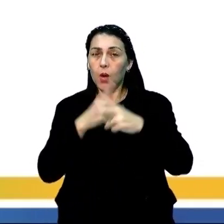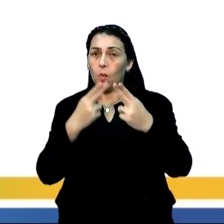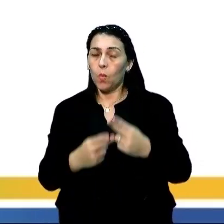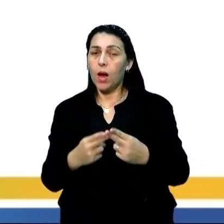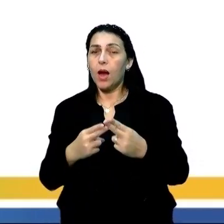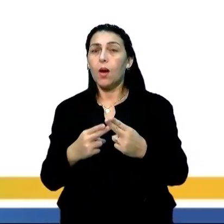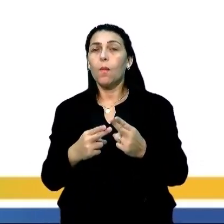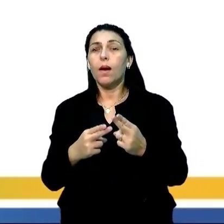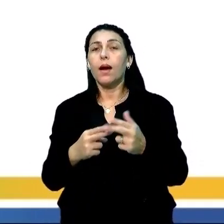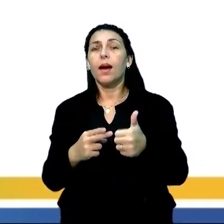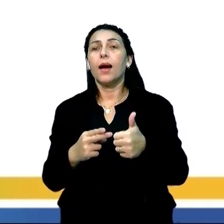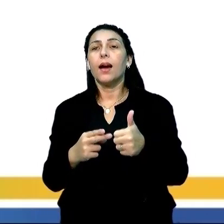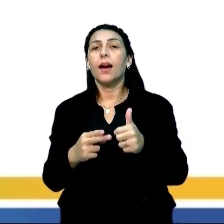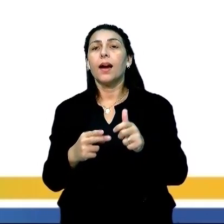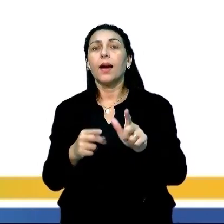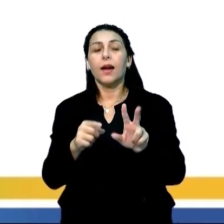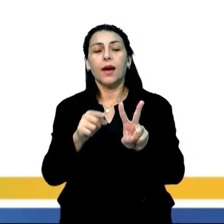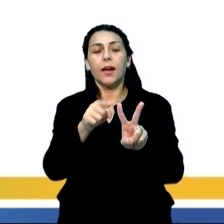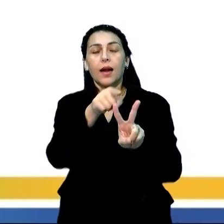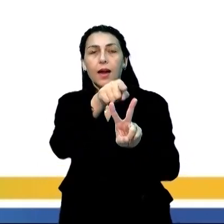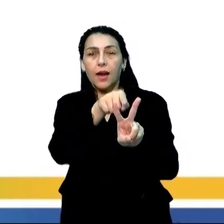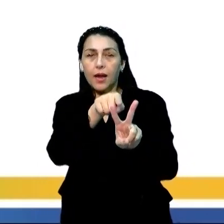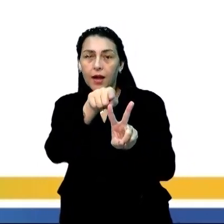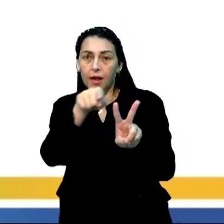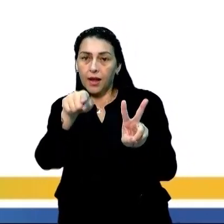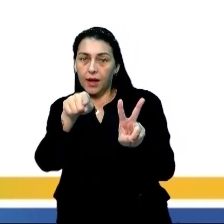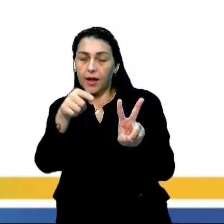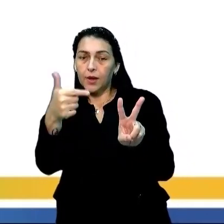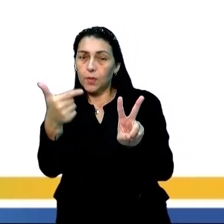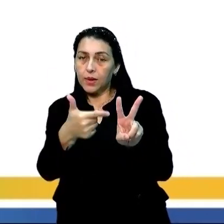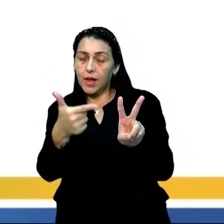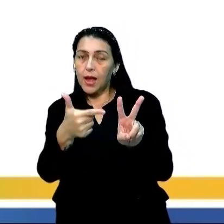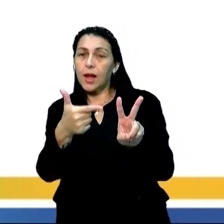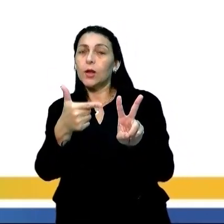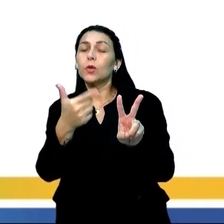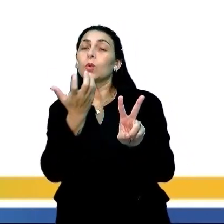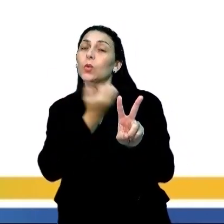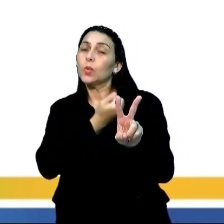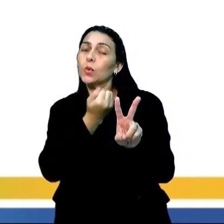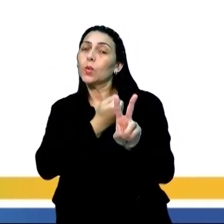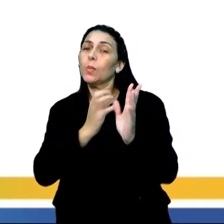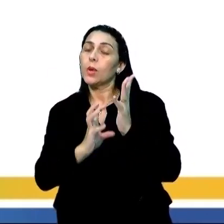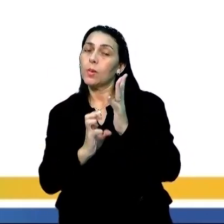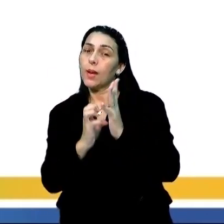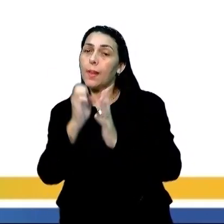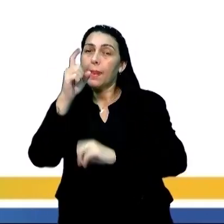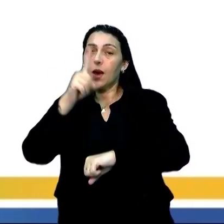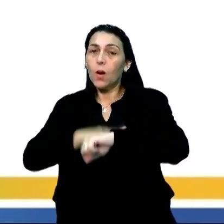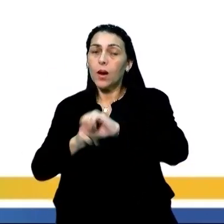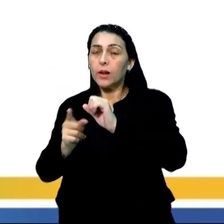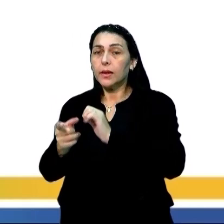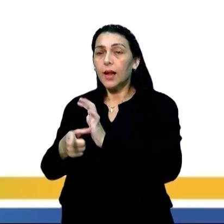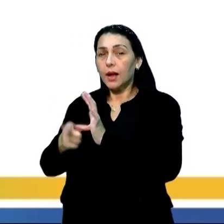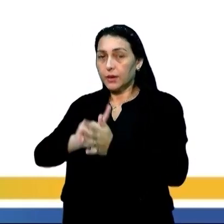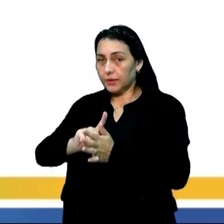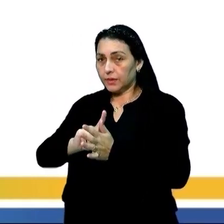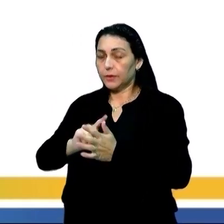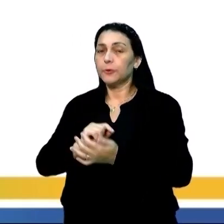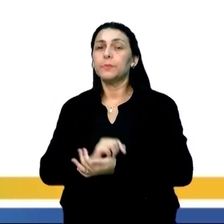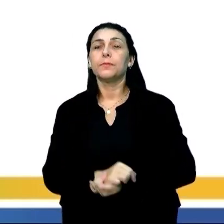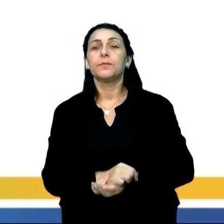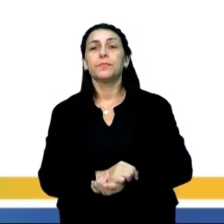raiz quadrada do número de bactérias existente na hora anterior. Olha aí,